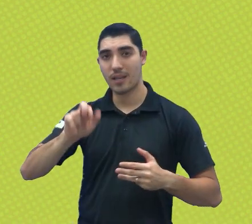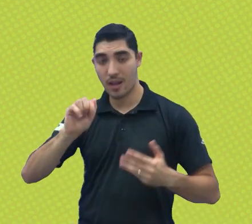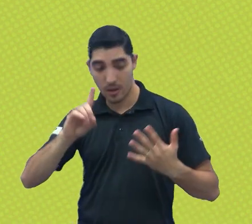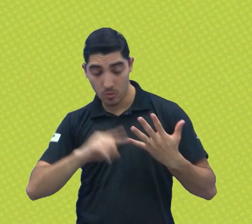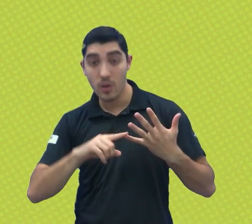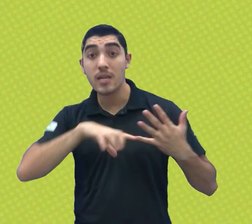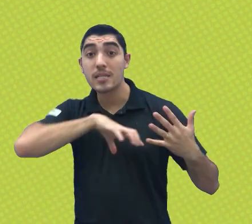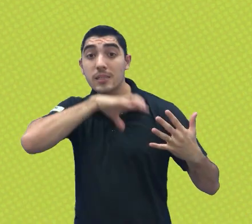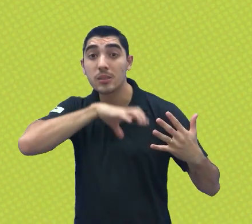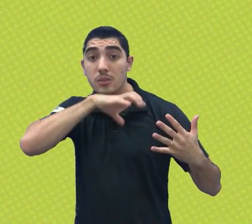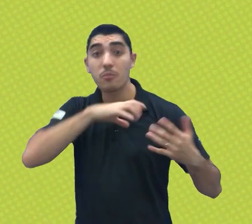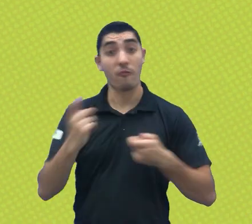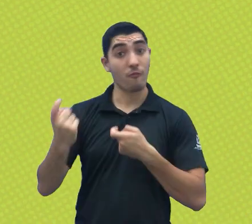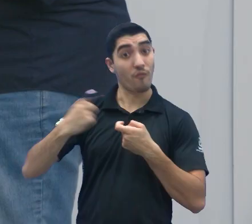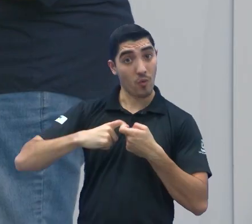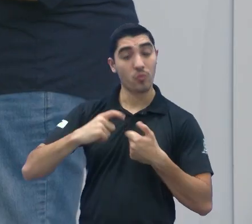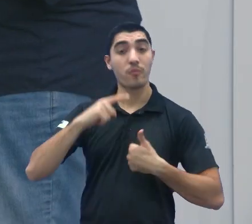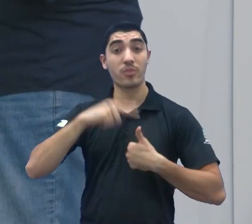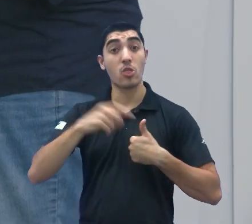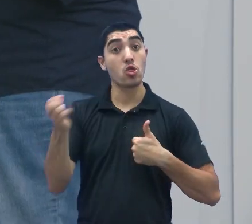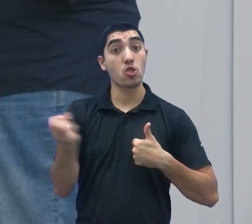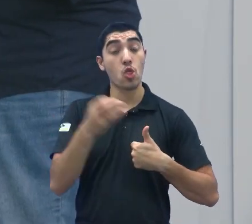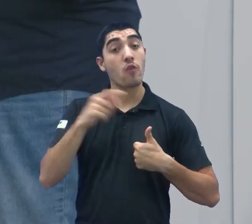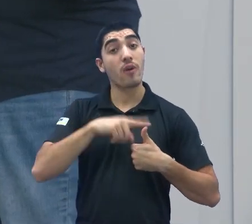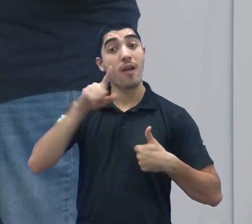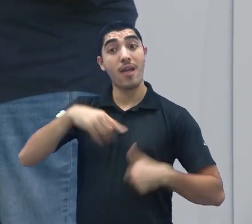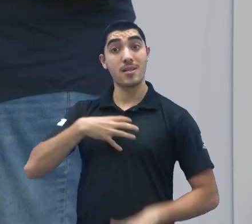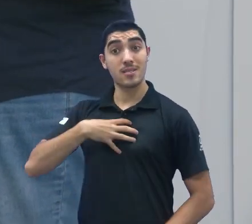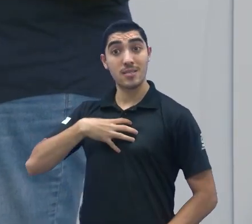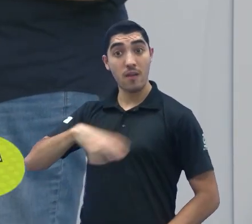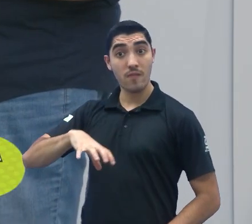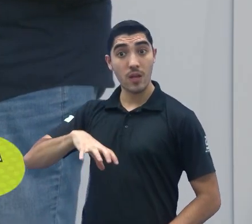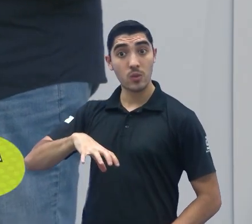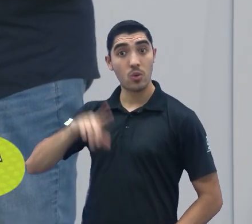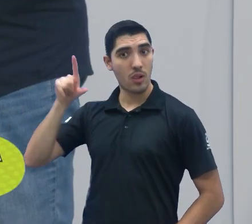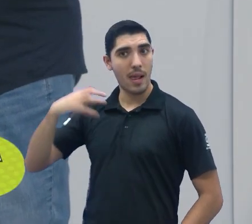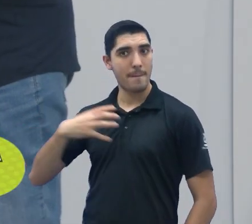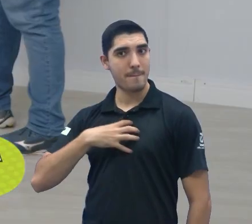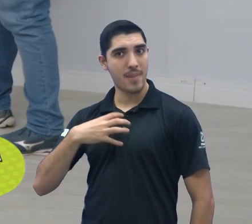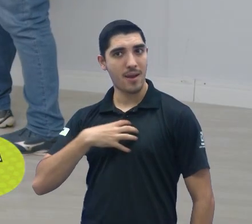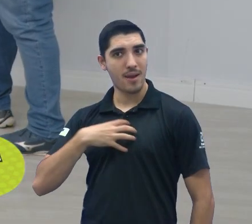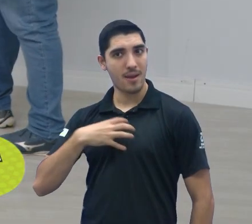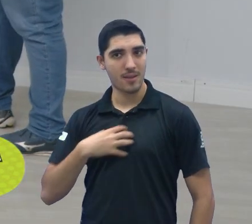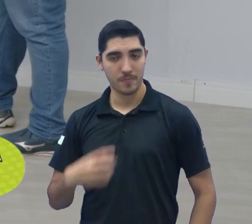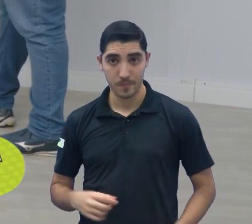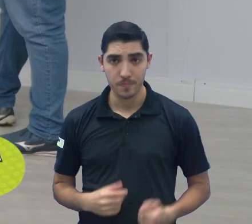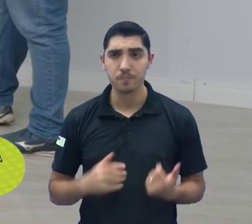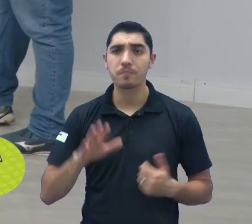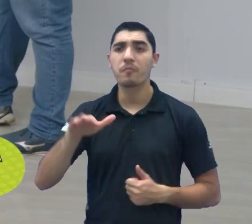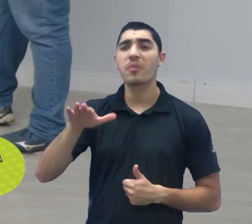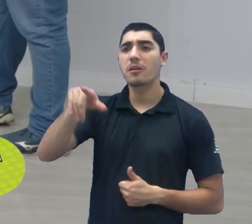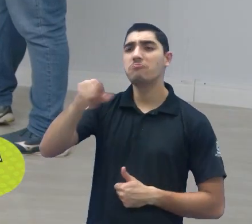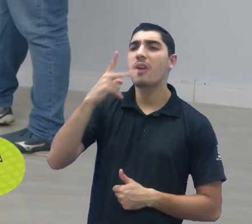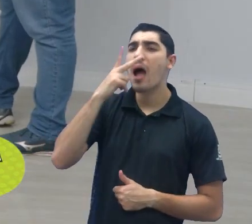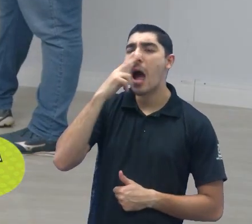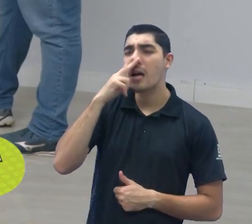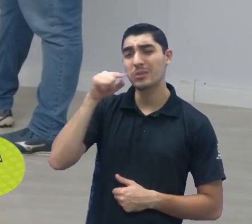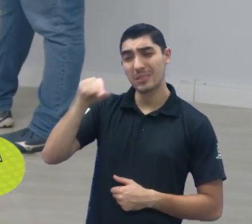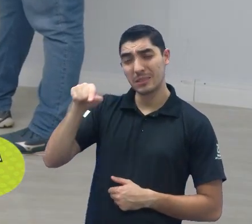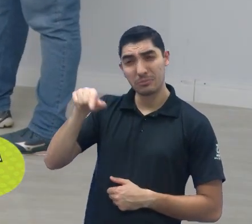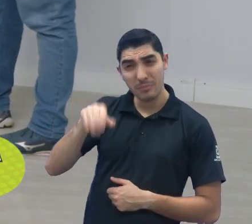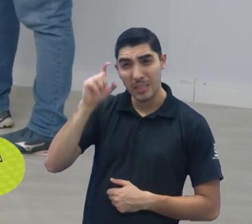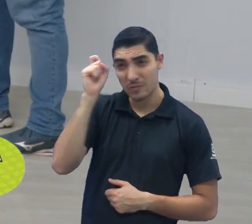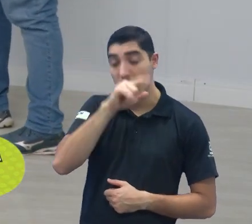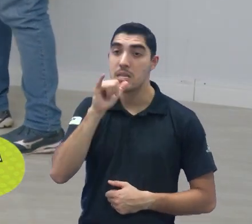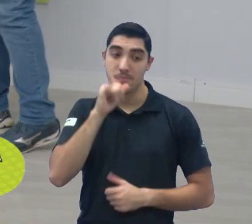e a equipe nova, Salvador Basquete da Bahia. Ana, dessas aqui, quem que vai dar trabalho para o São José? Porque o São José eu já sei que vai vir forte,